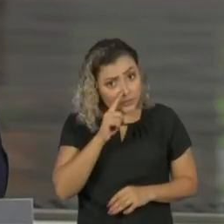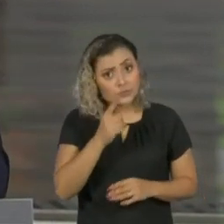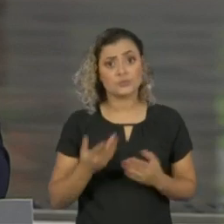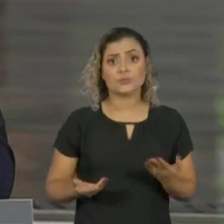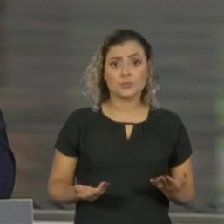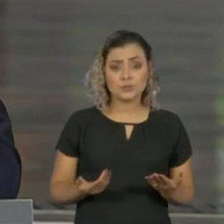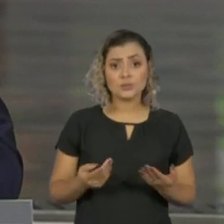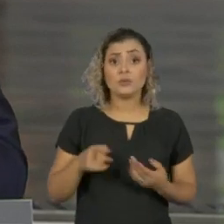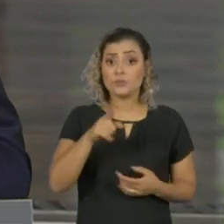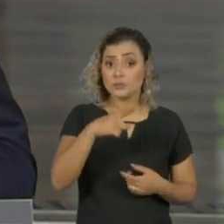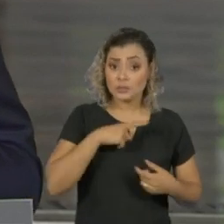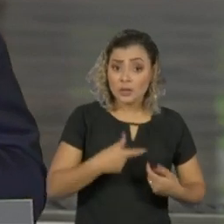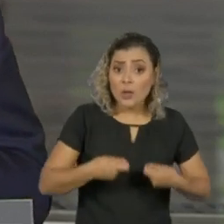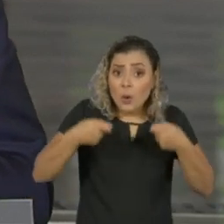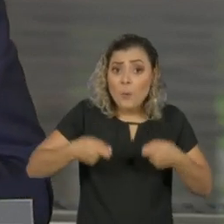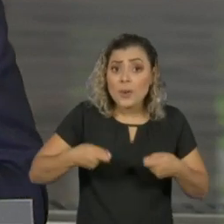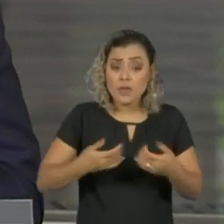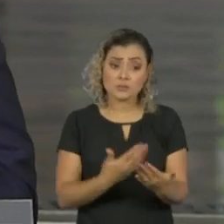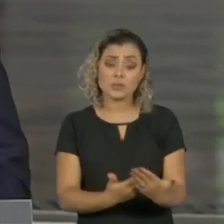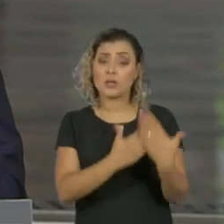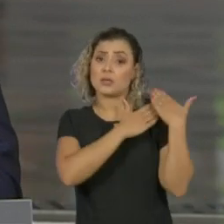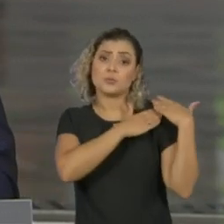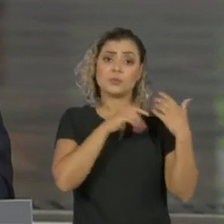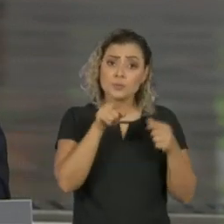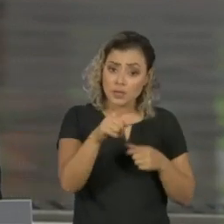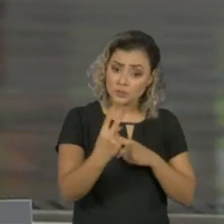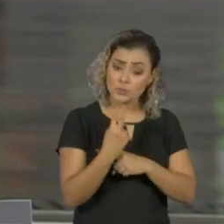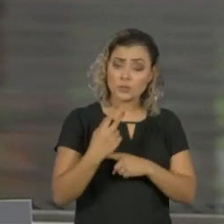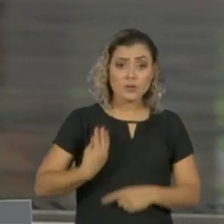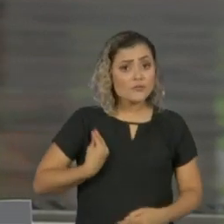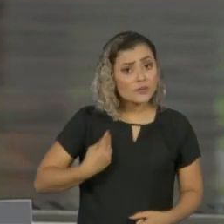Você tem a obrigação de defender a sua vida e a